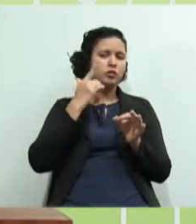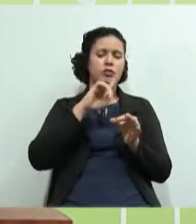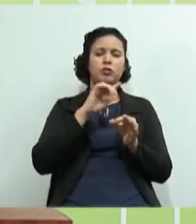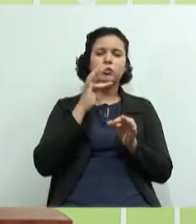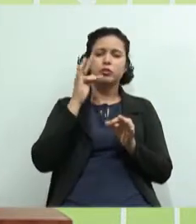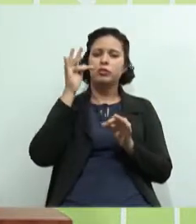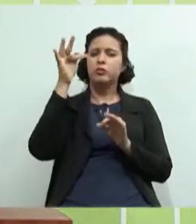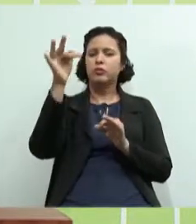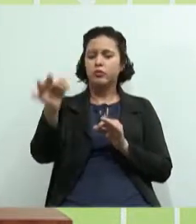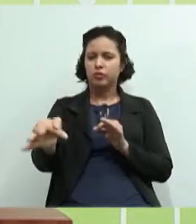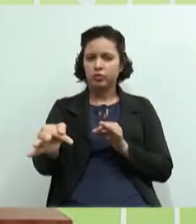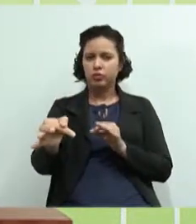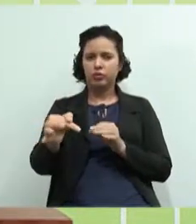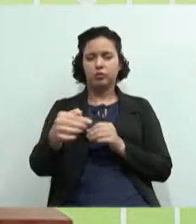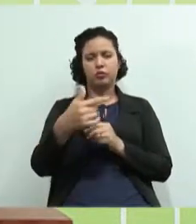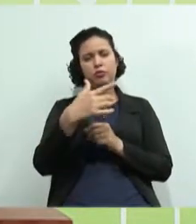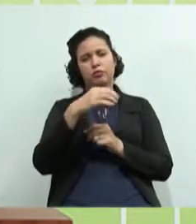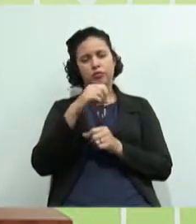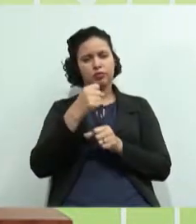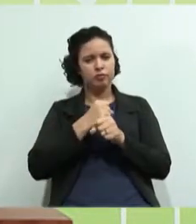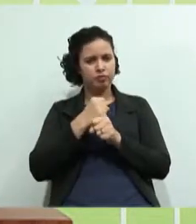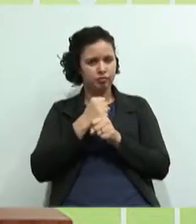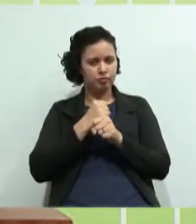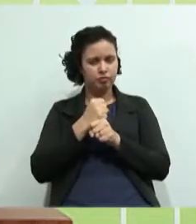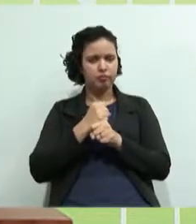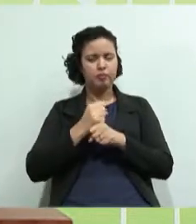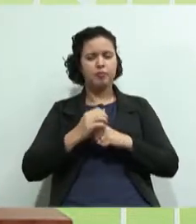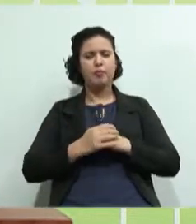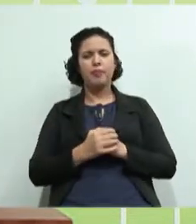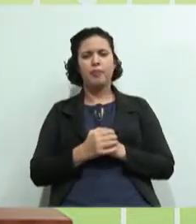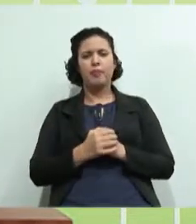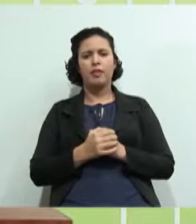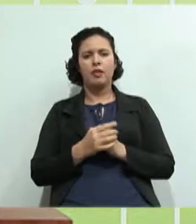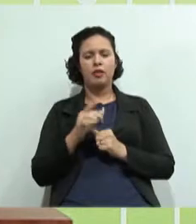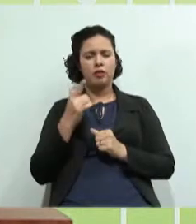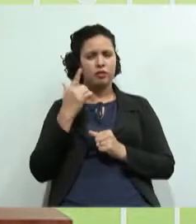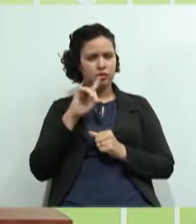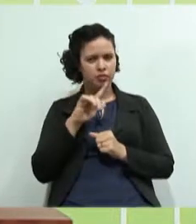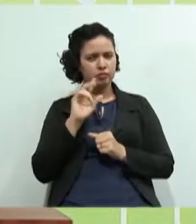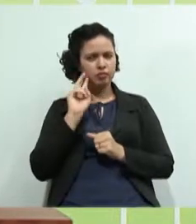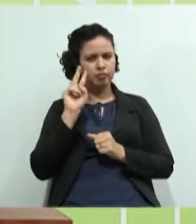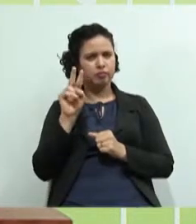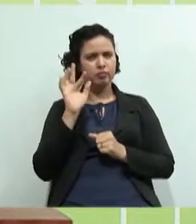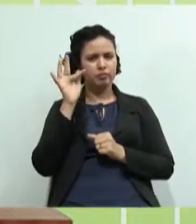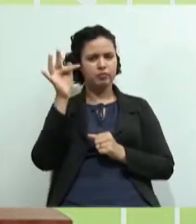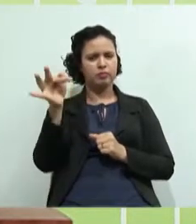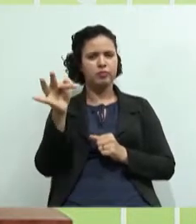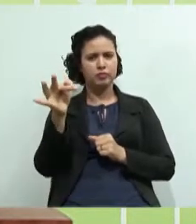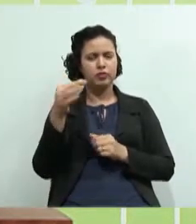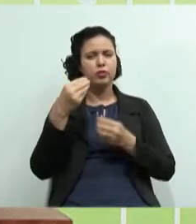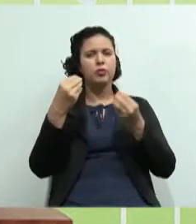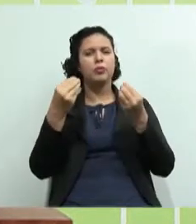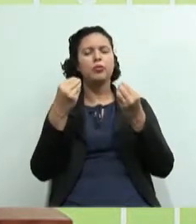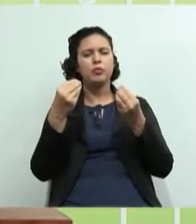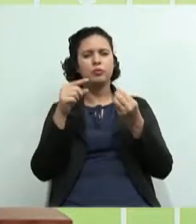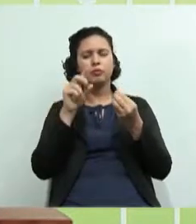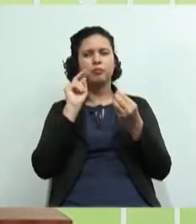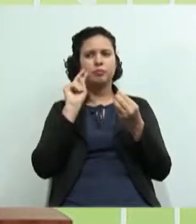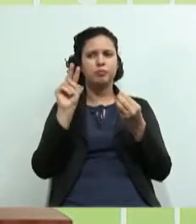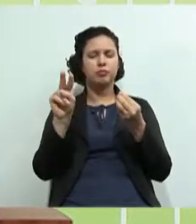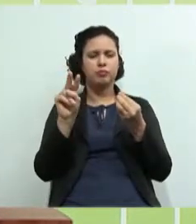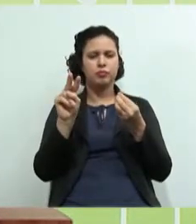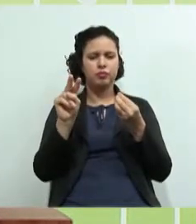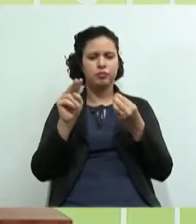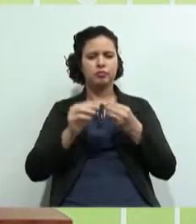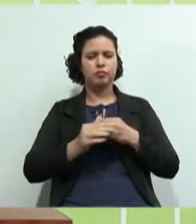5 anos, daqui a 10 anos, daqui a 20 anos. Não é verdade? Você consegue se ver daqui a 20 anos? Como você se vê? É